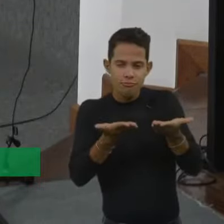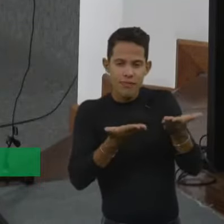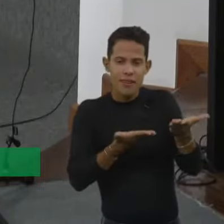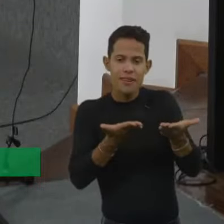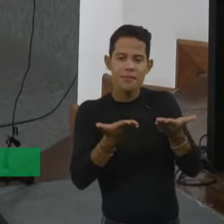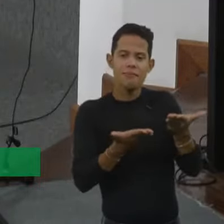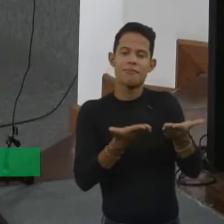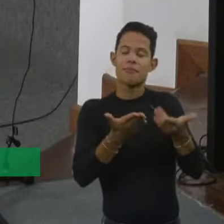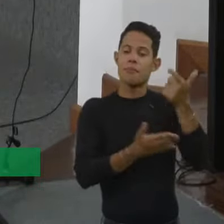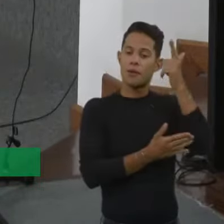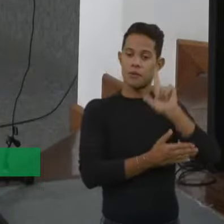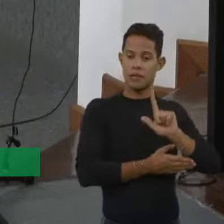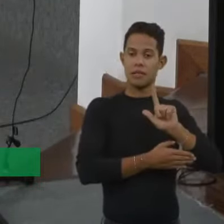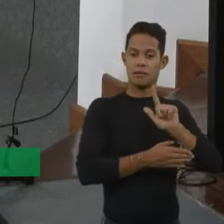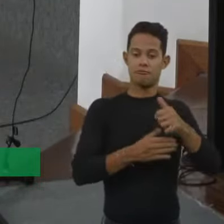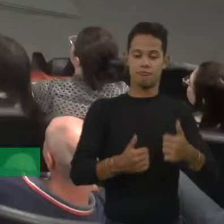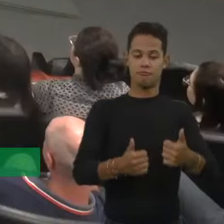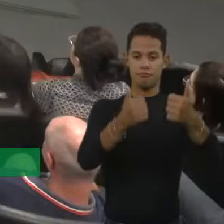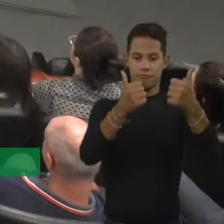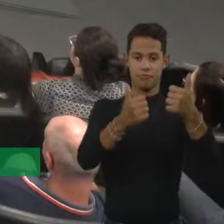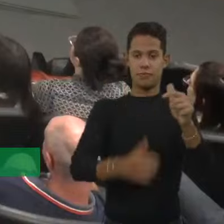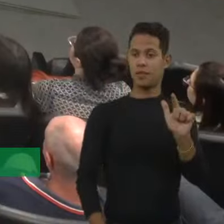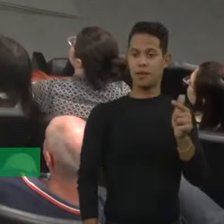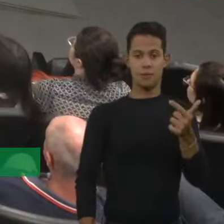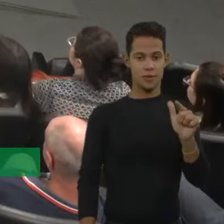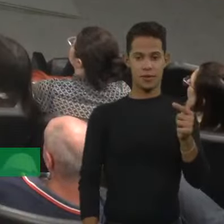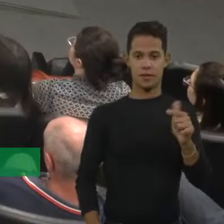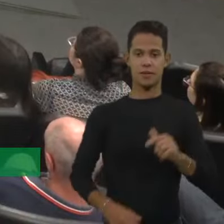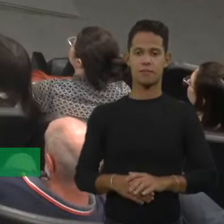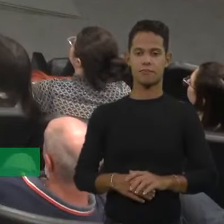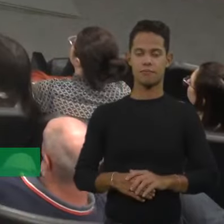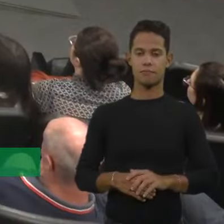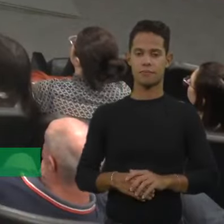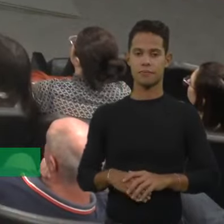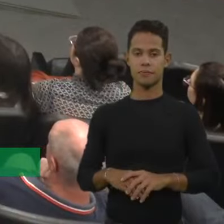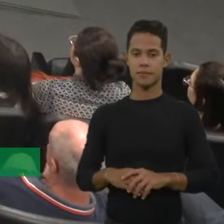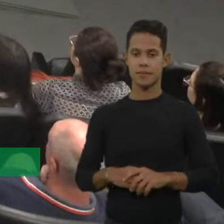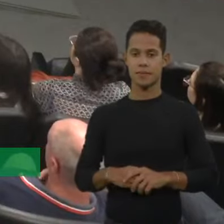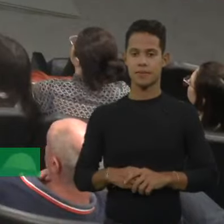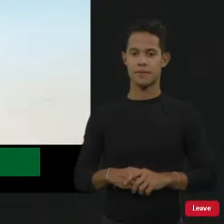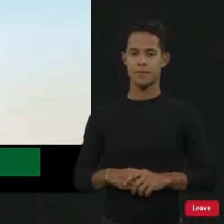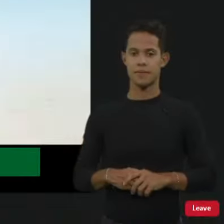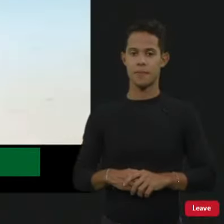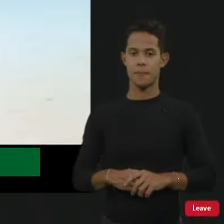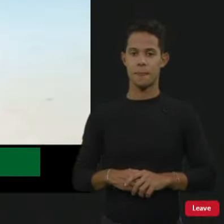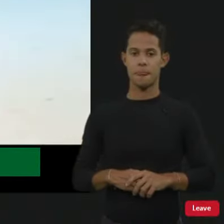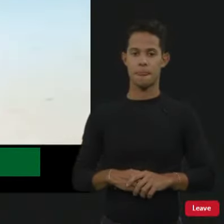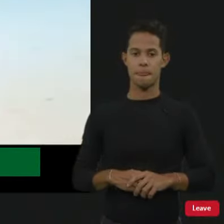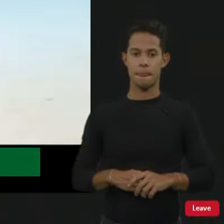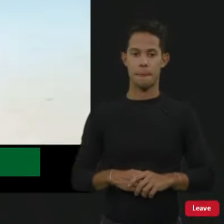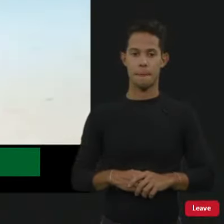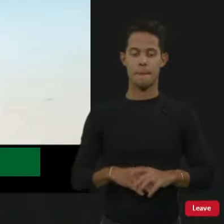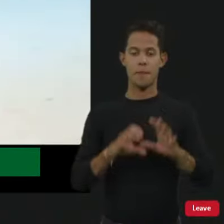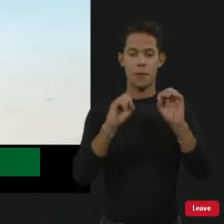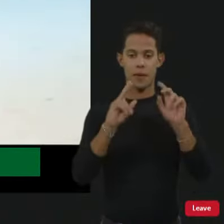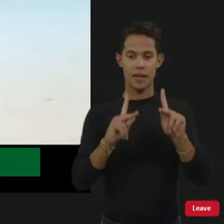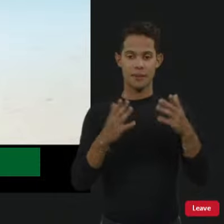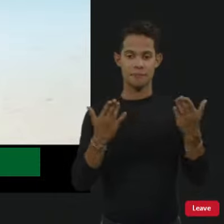feito até então. Deixa eu só ver como é que mexe aqui. Bom, não tenho nenhum conflito de interesse,